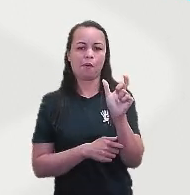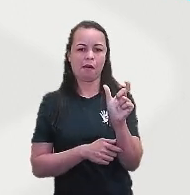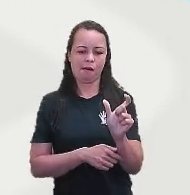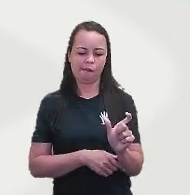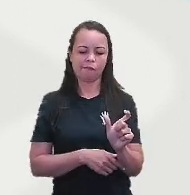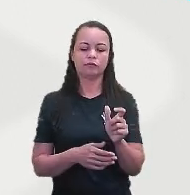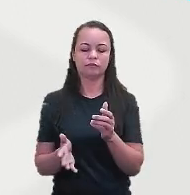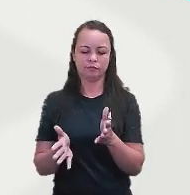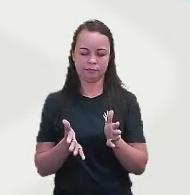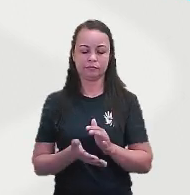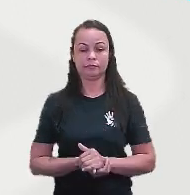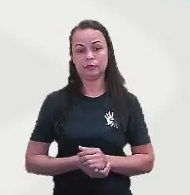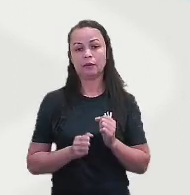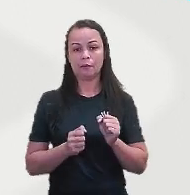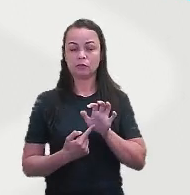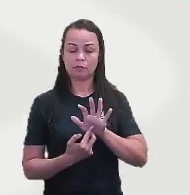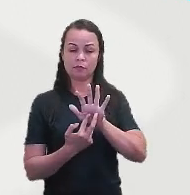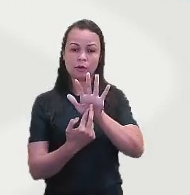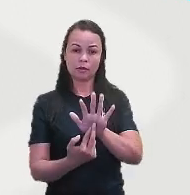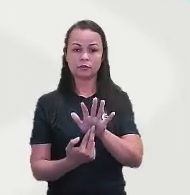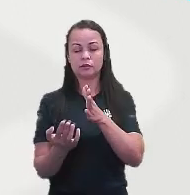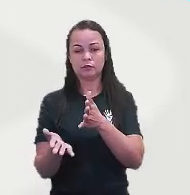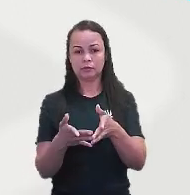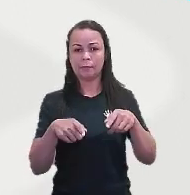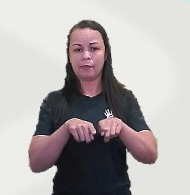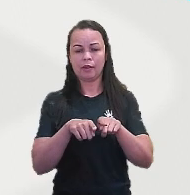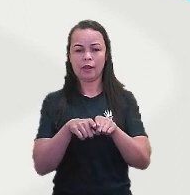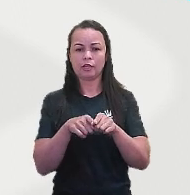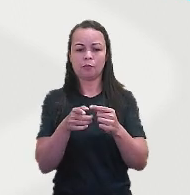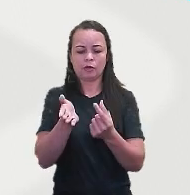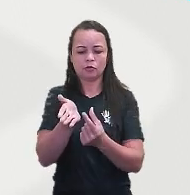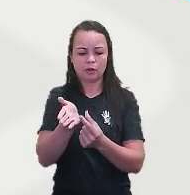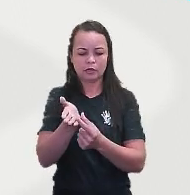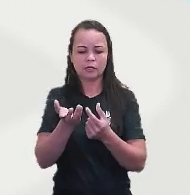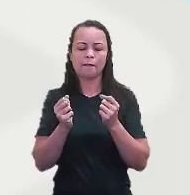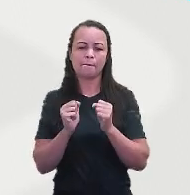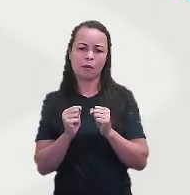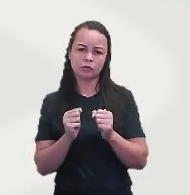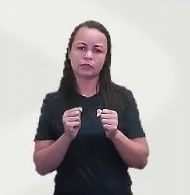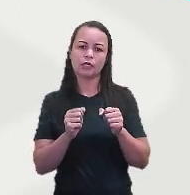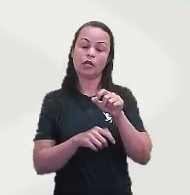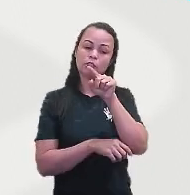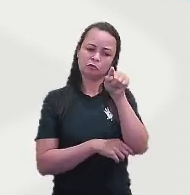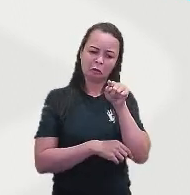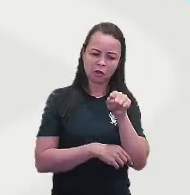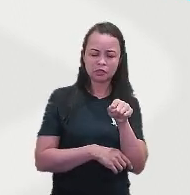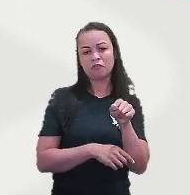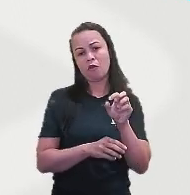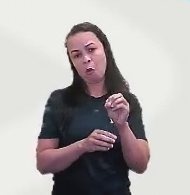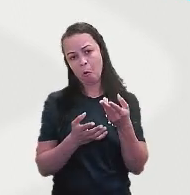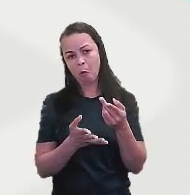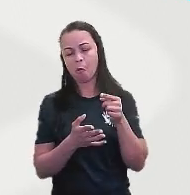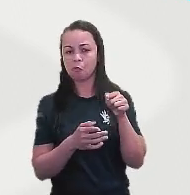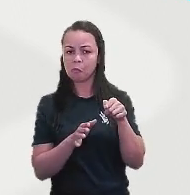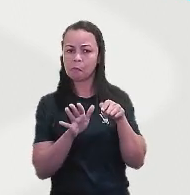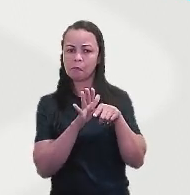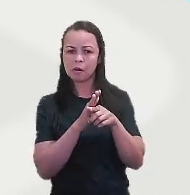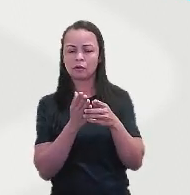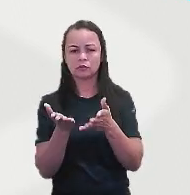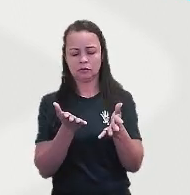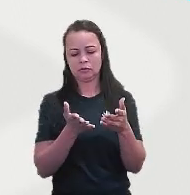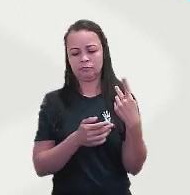pode estar presente no meio das frases, podendo ser interrogativa ou uma afirmação, como por exemplo aqui